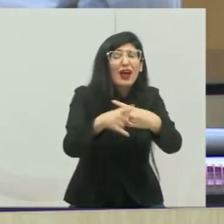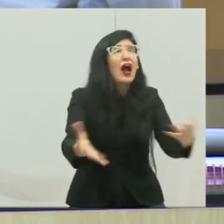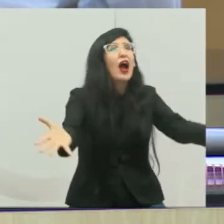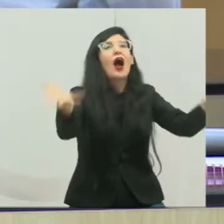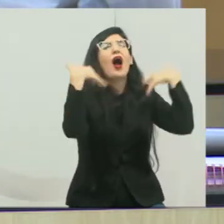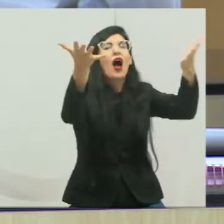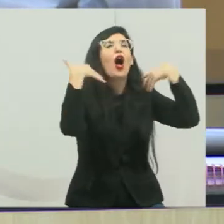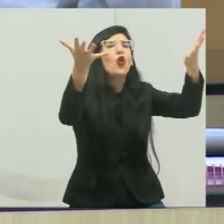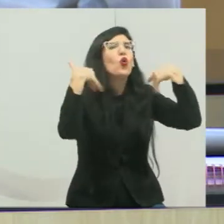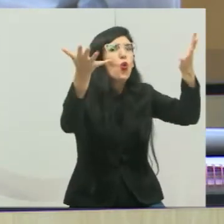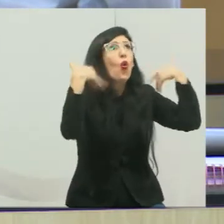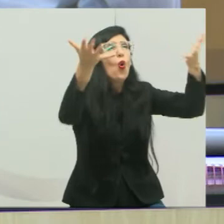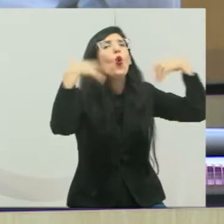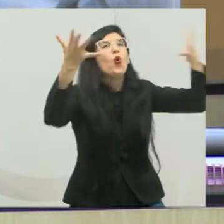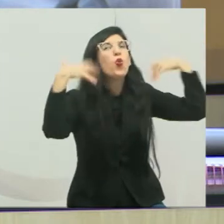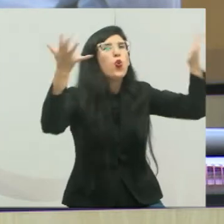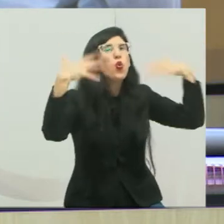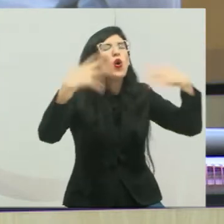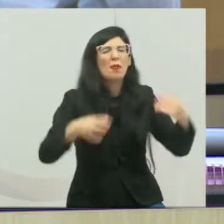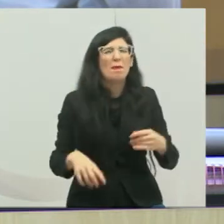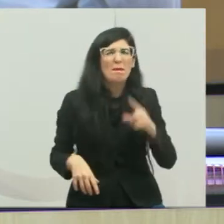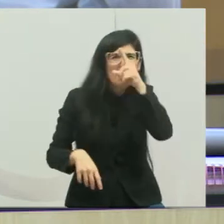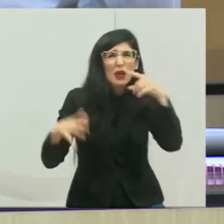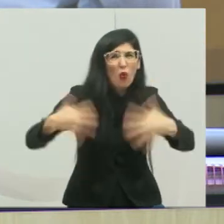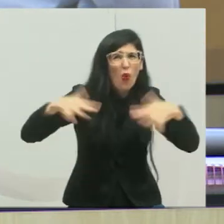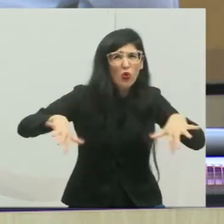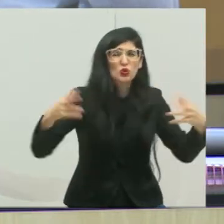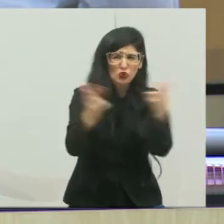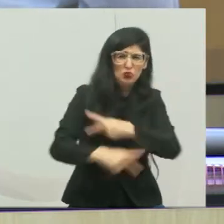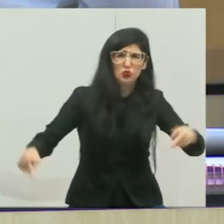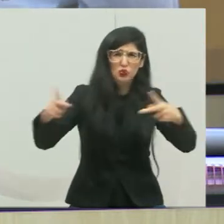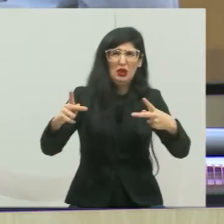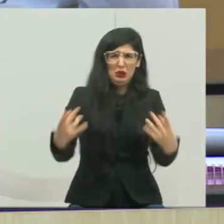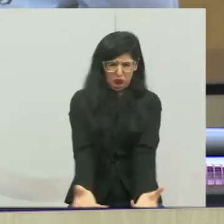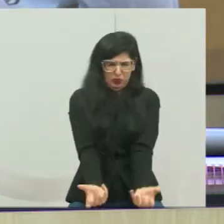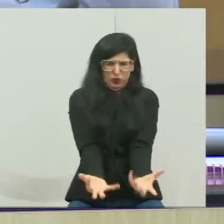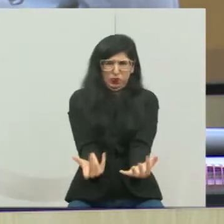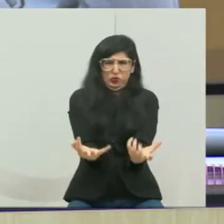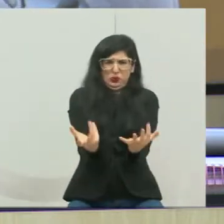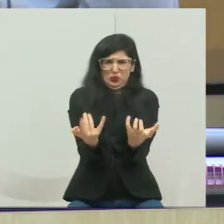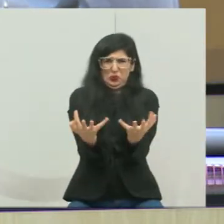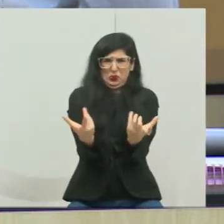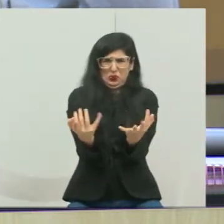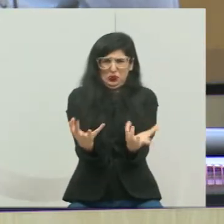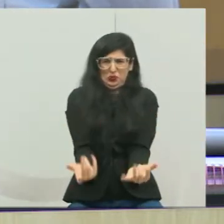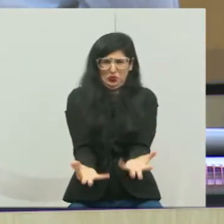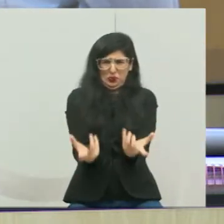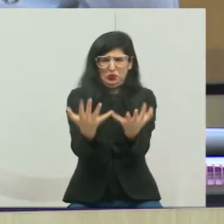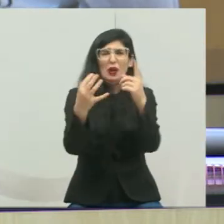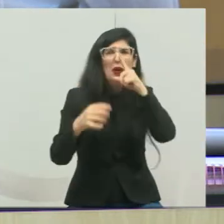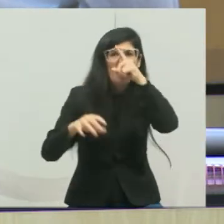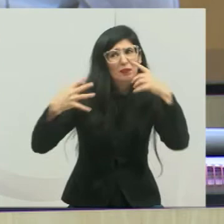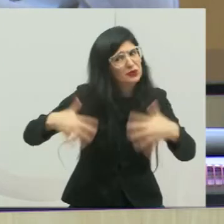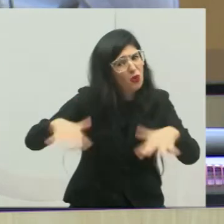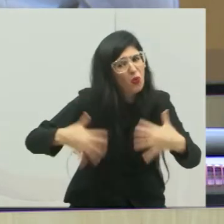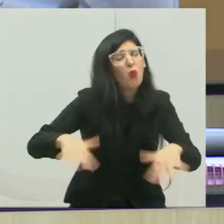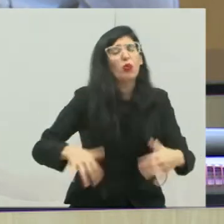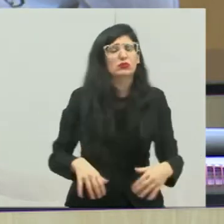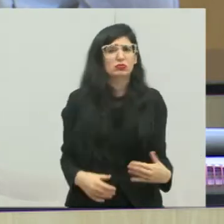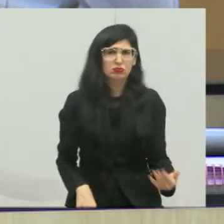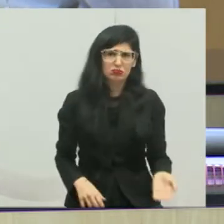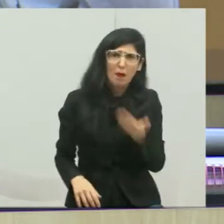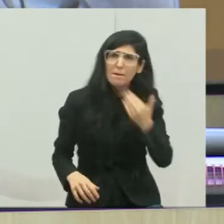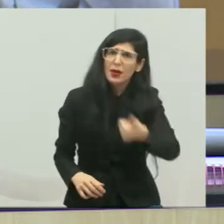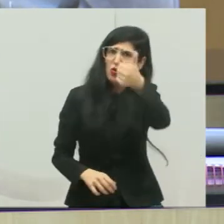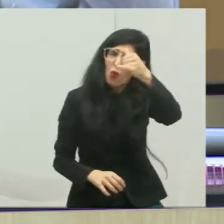aos moradores do local. Assim sendo, muito respeitosamente, recorremos à compreensão e aos préstimos desta concessionária e, antecipando o